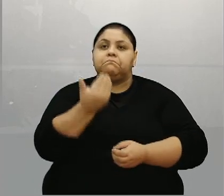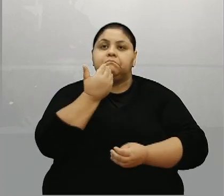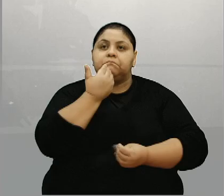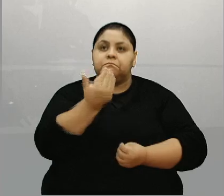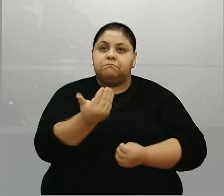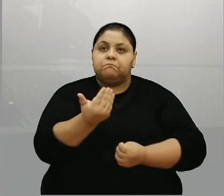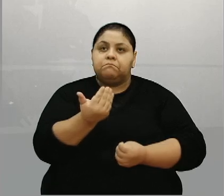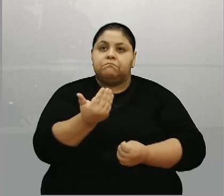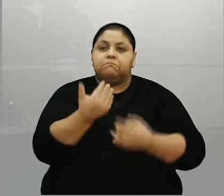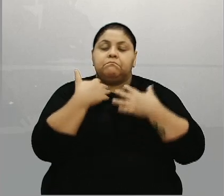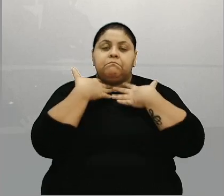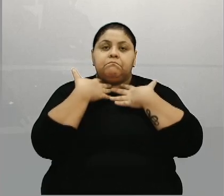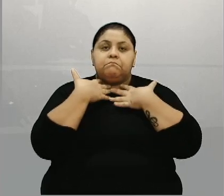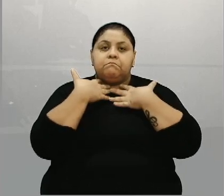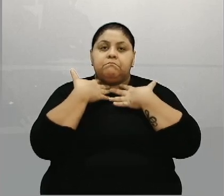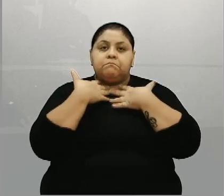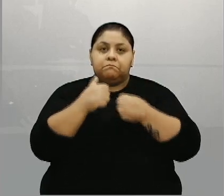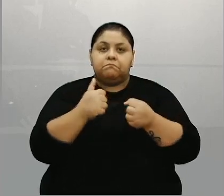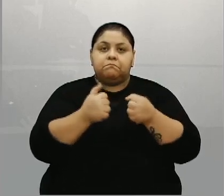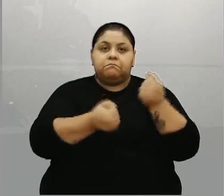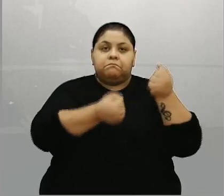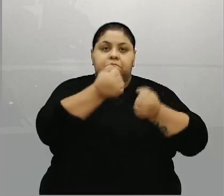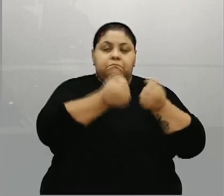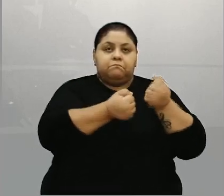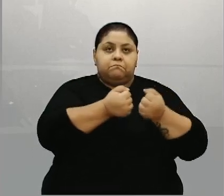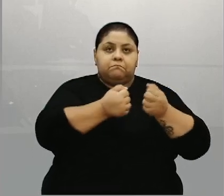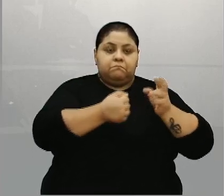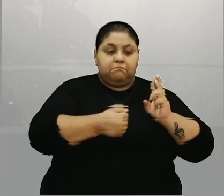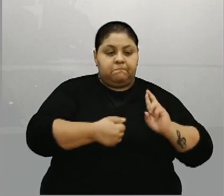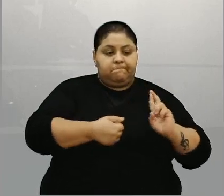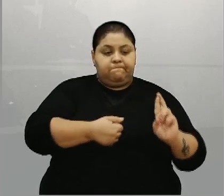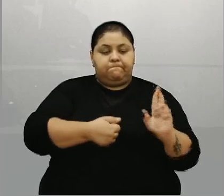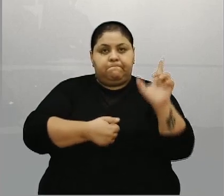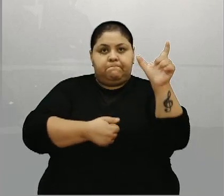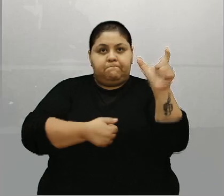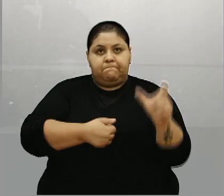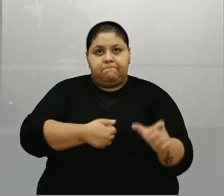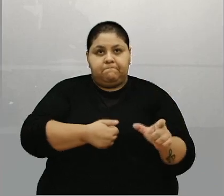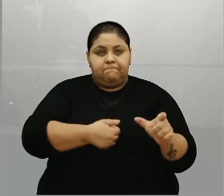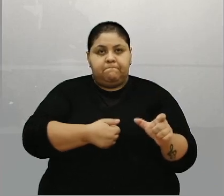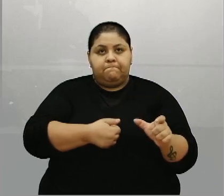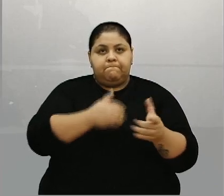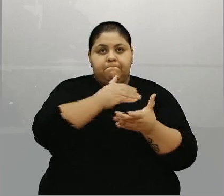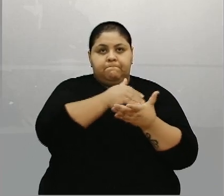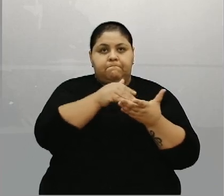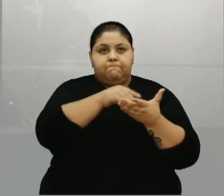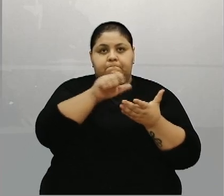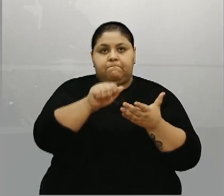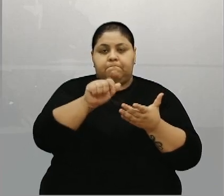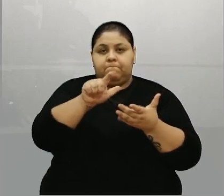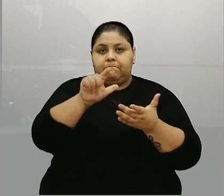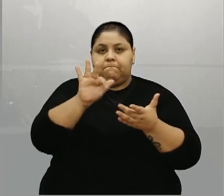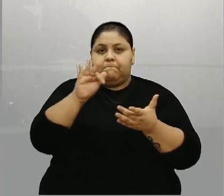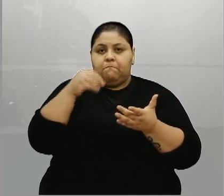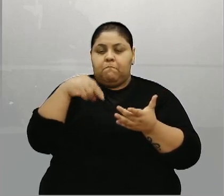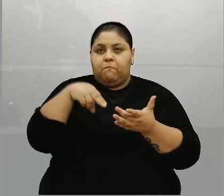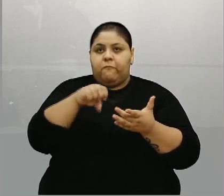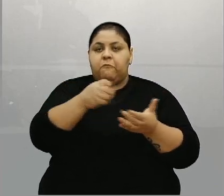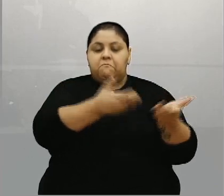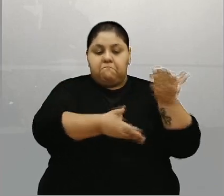à Secretaria de Trânsito, na pessoa do secretário Afonso, prontamente atendeu